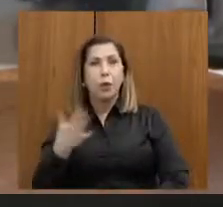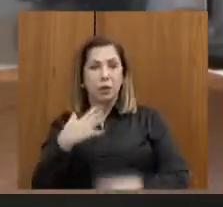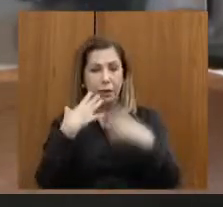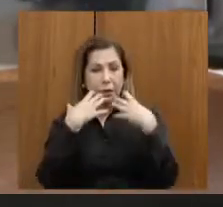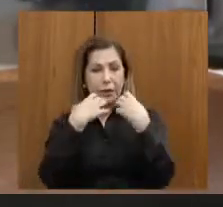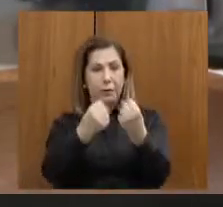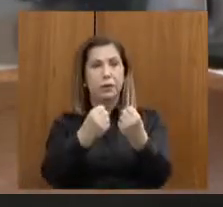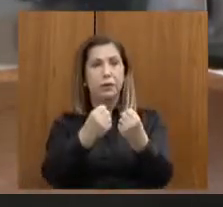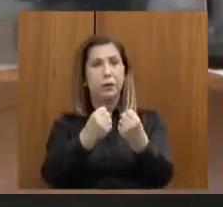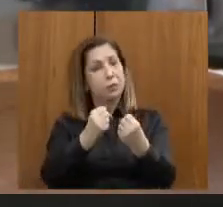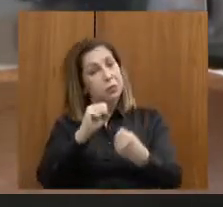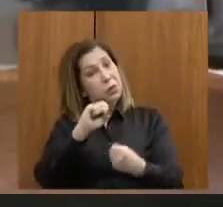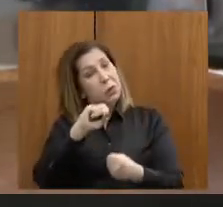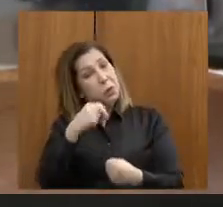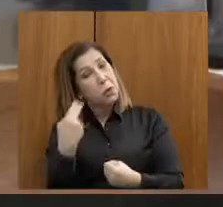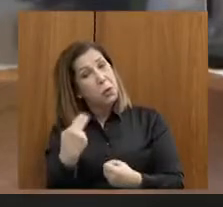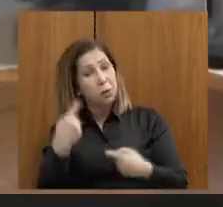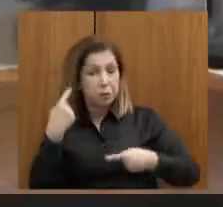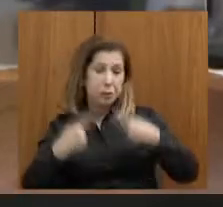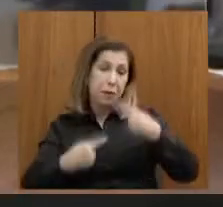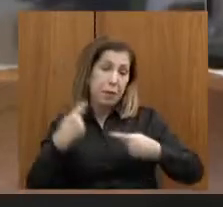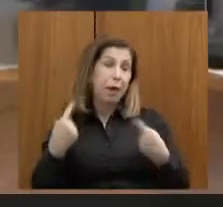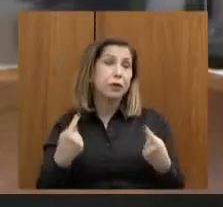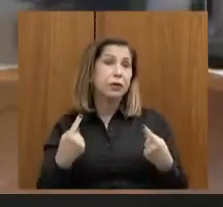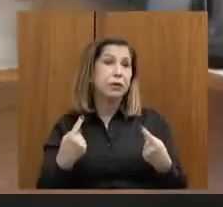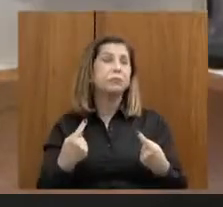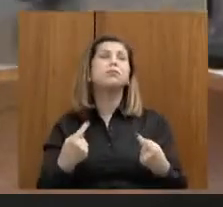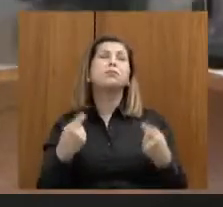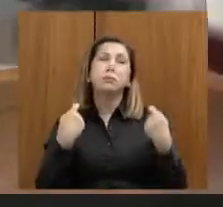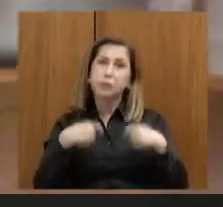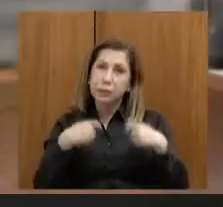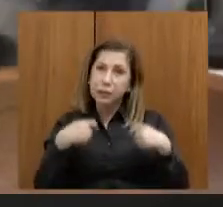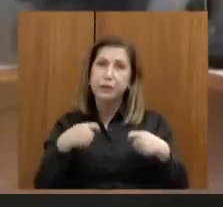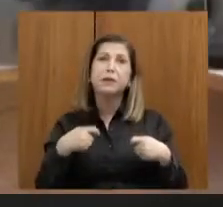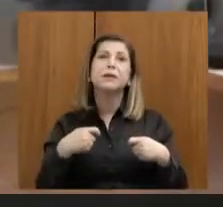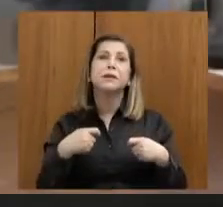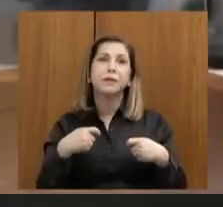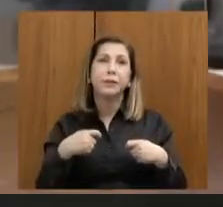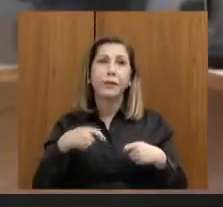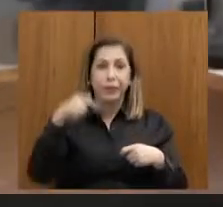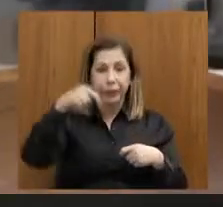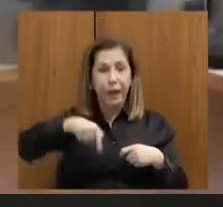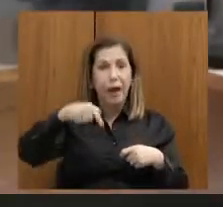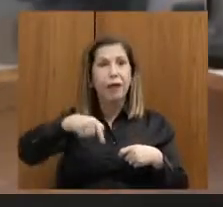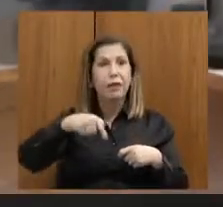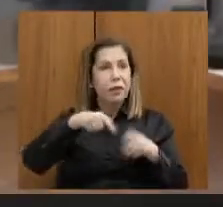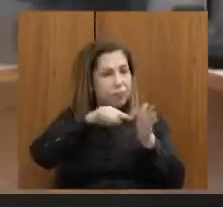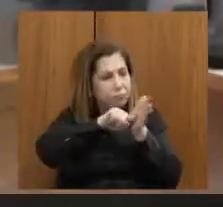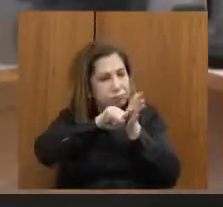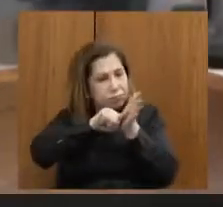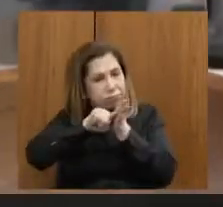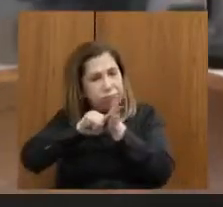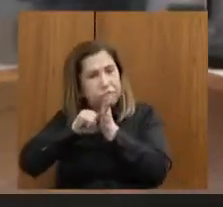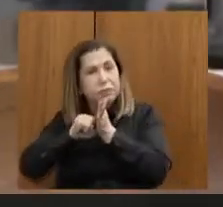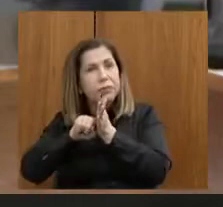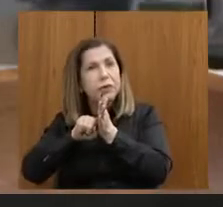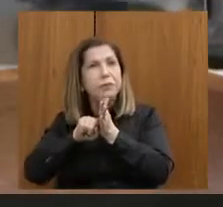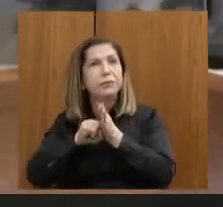o debate eu acho que é necessário mesmo a gente fazer eu falo que isso aqui é um levantamento é